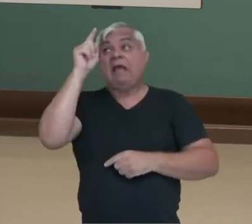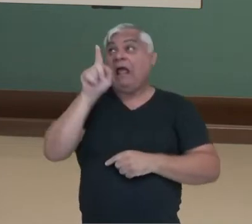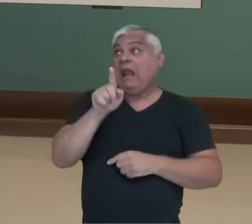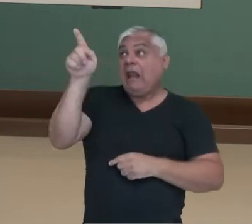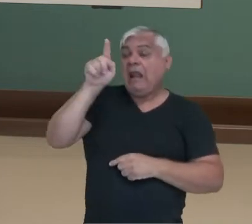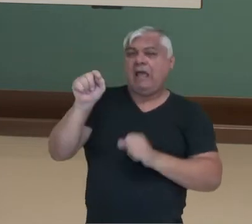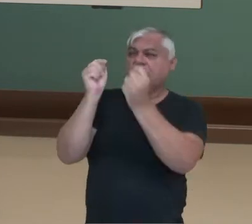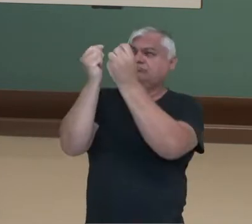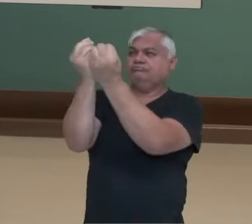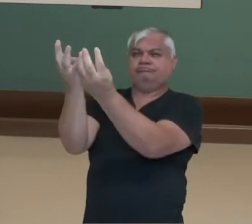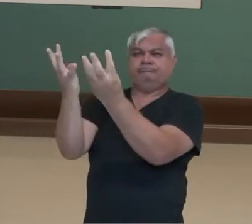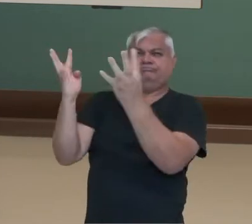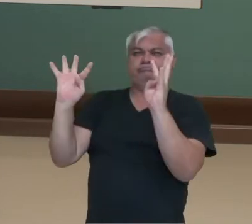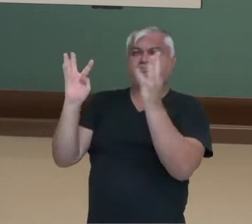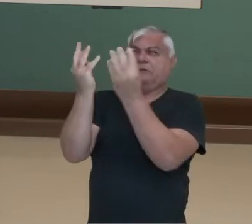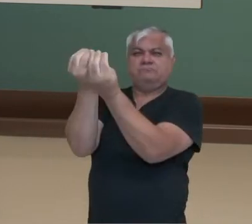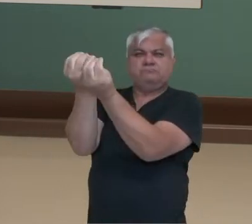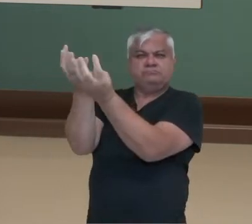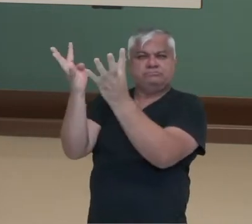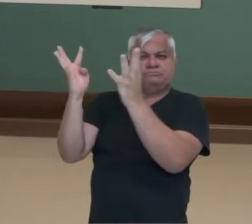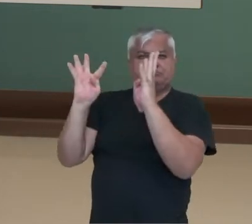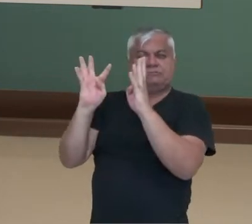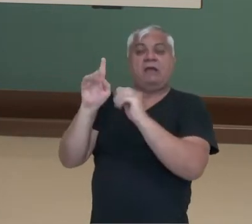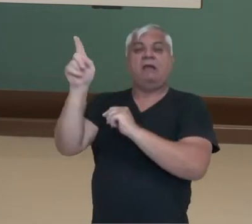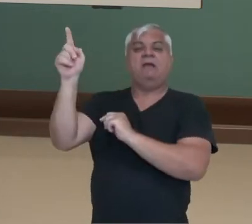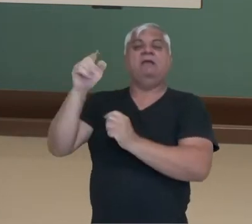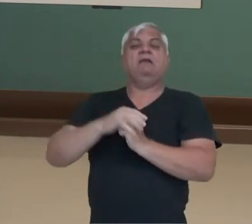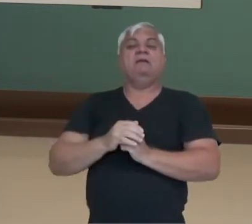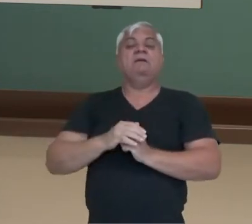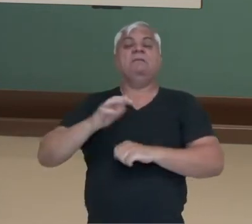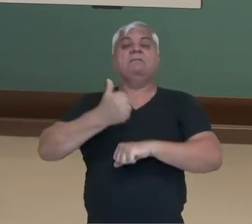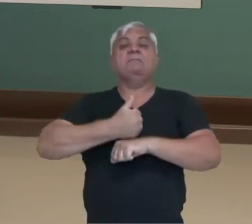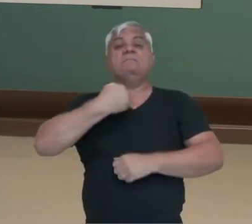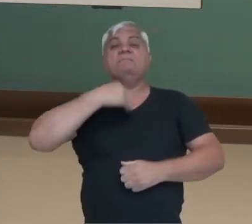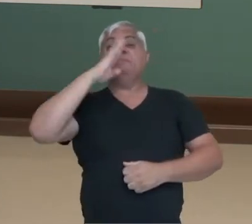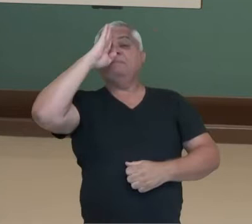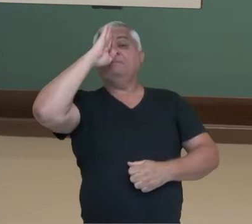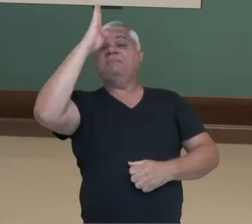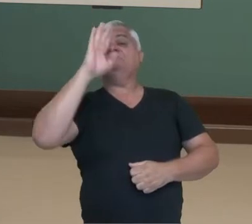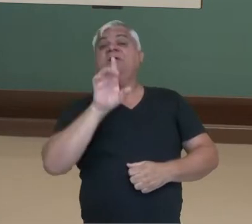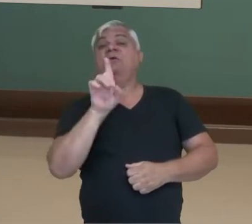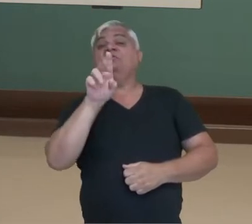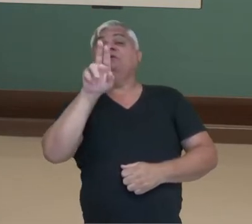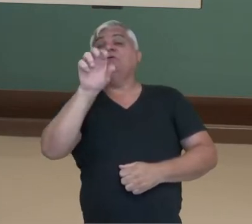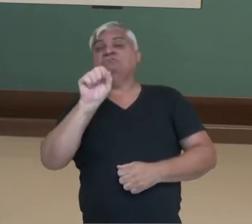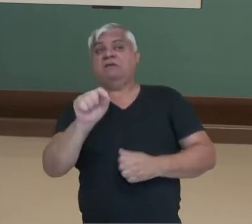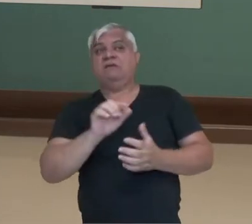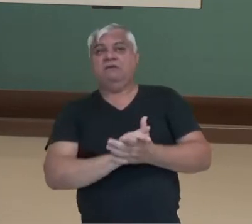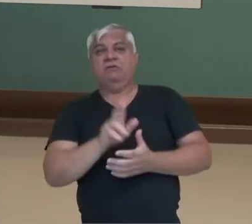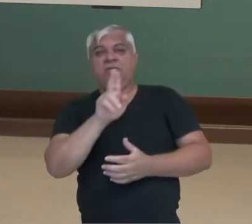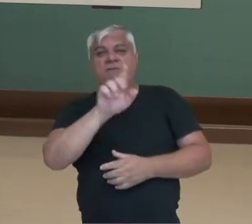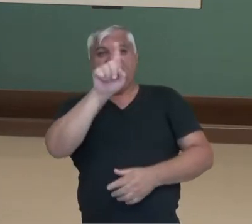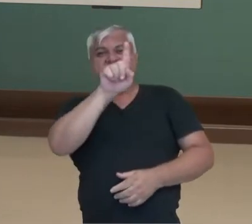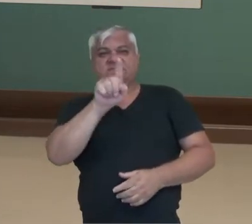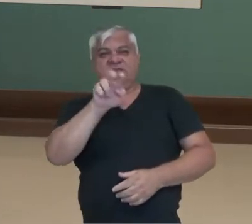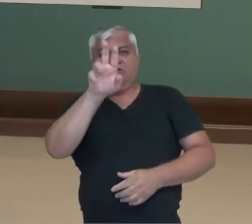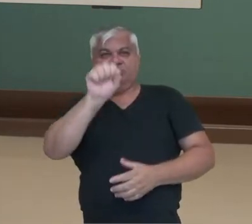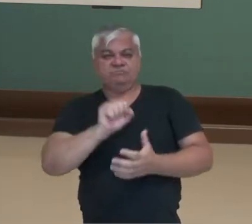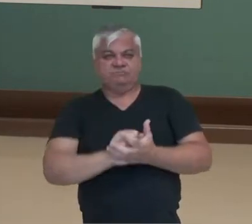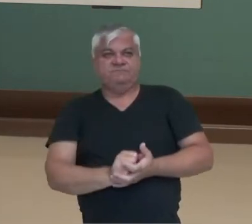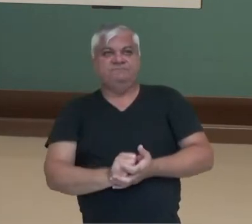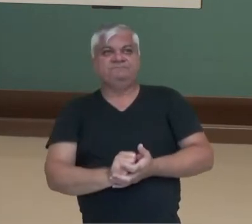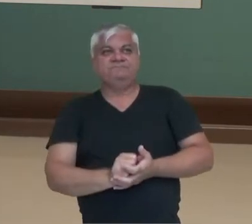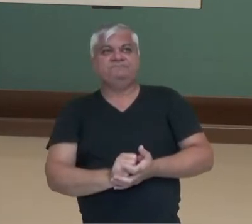Olimpo, né, viviam lá. Inclusive governado pelo principal deus, que vocês vão ver daqui a pouquinho, chamado Zeus. Vamos para a primeira